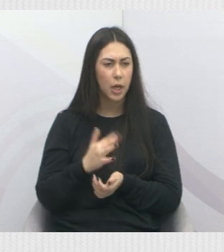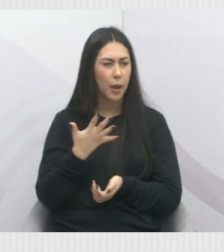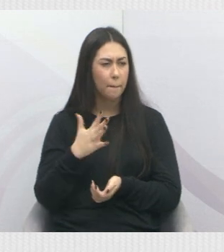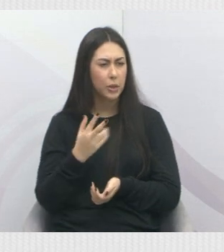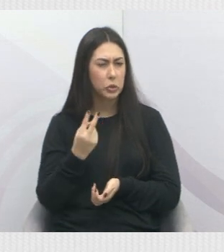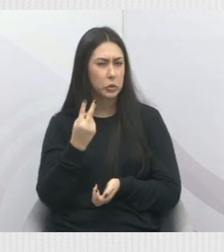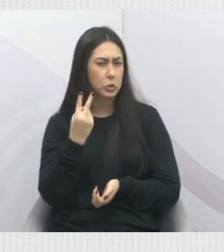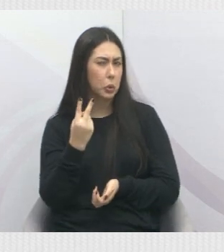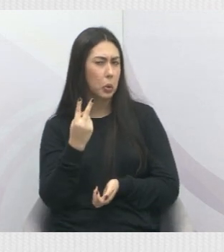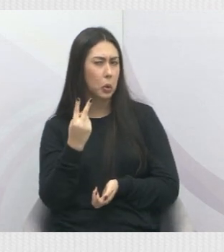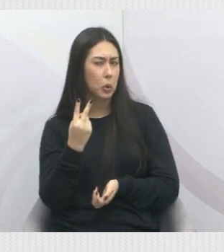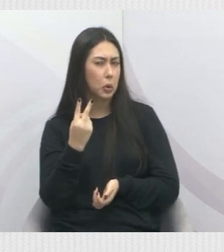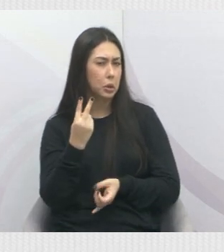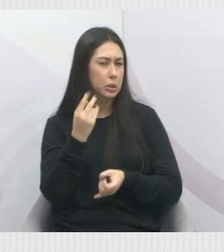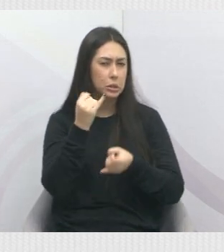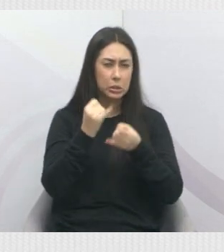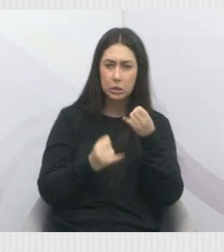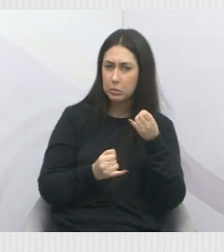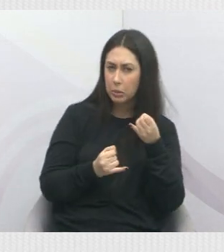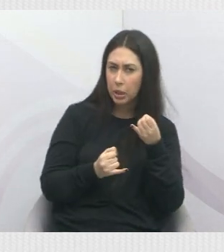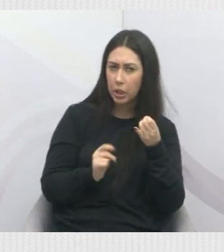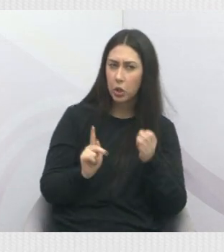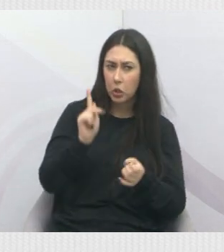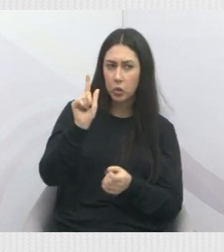2,5 quilos até 5 quilos.